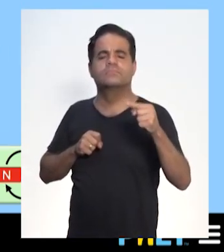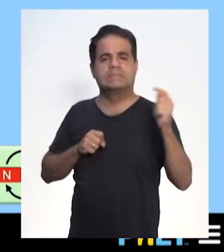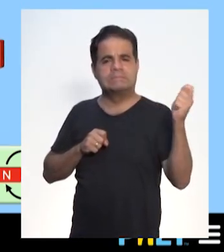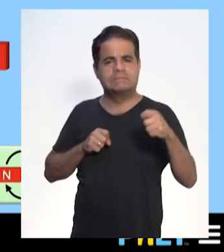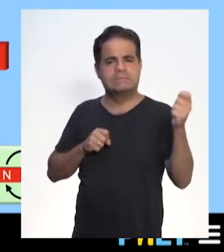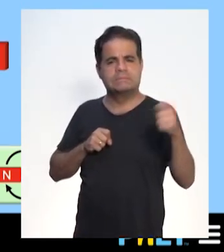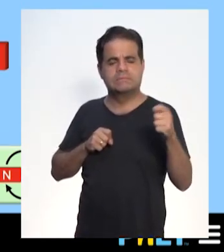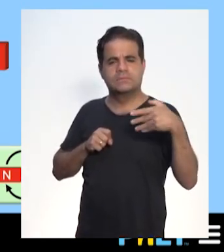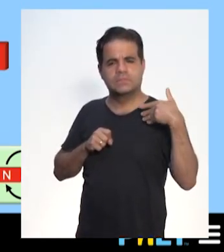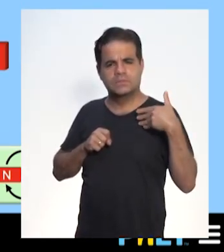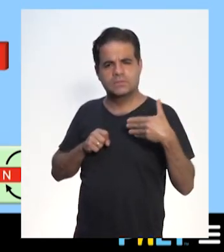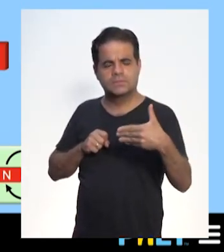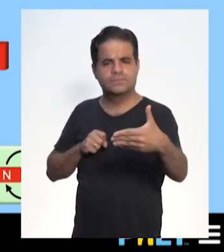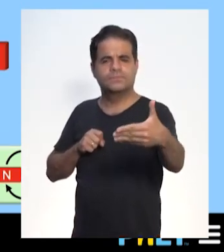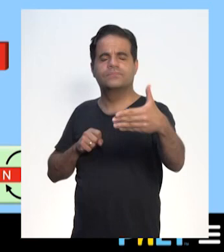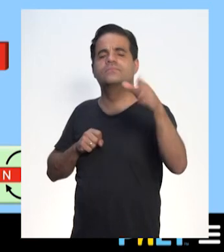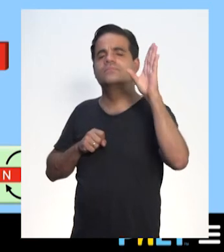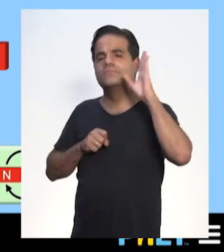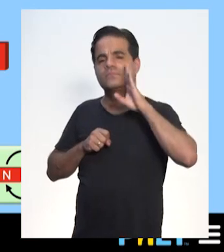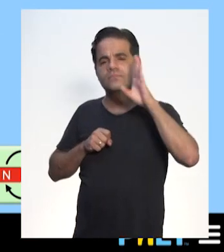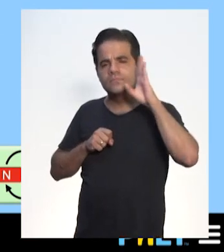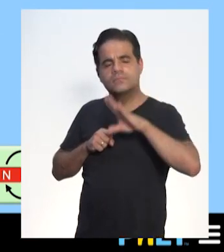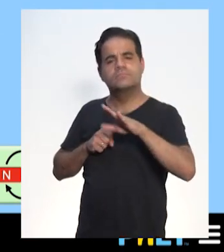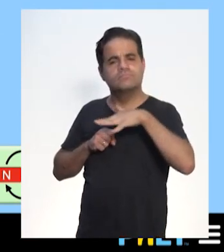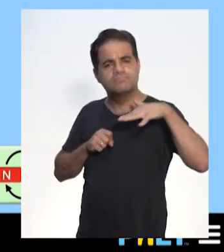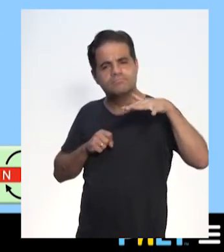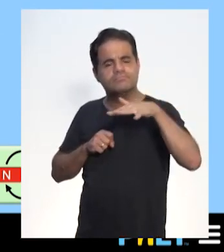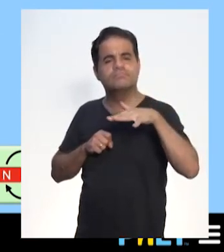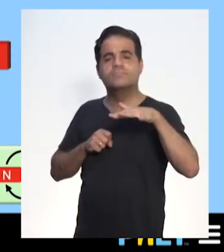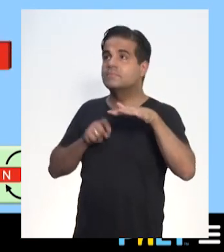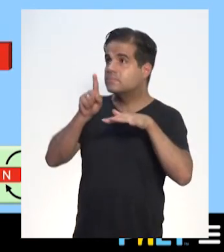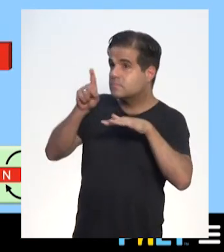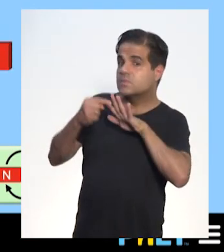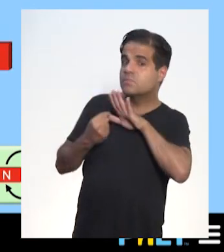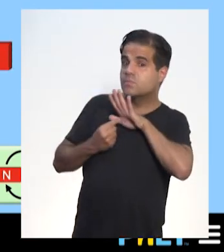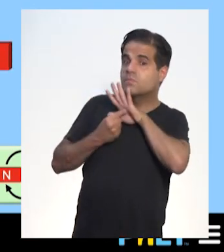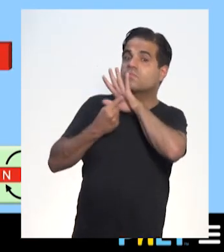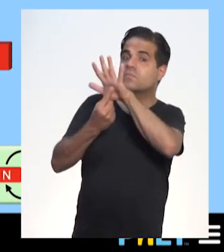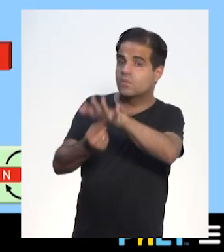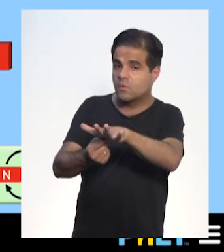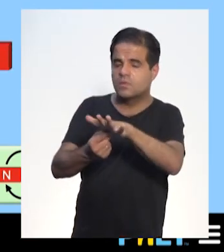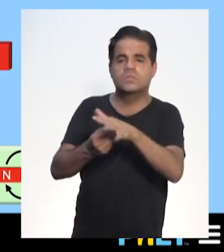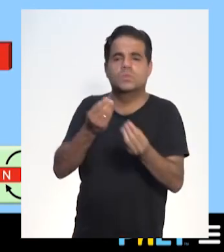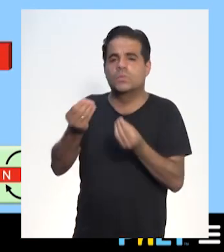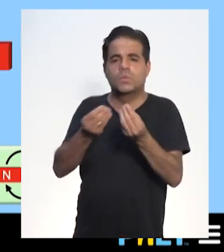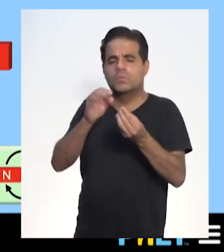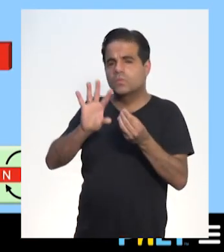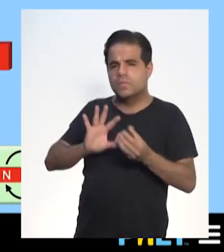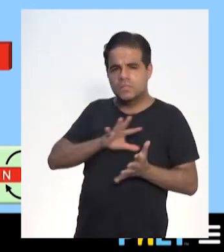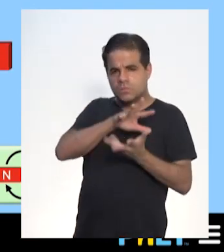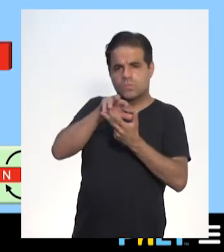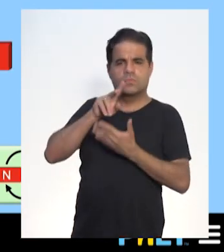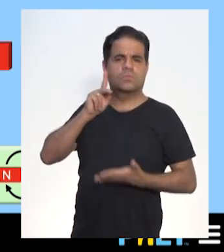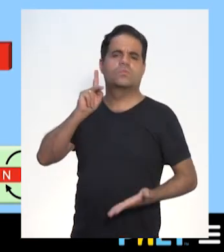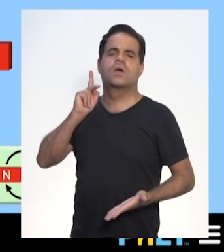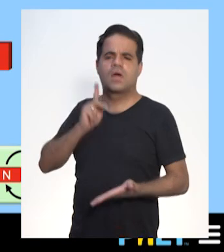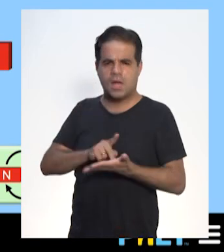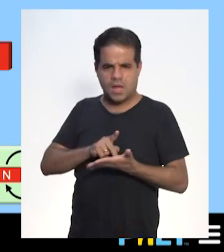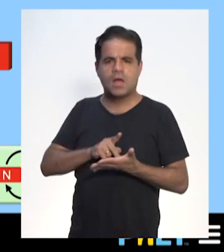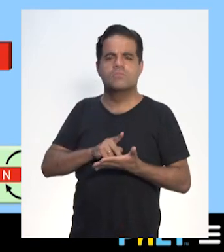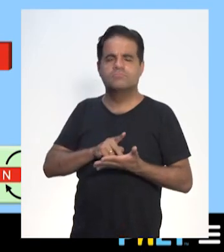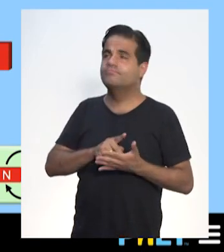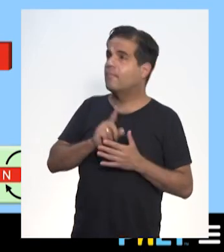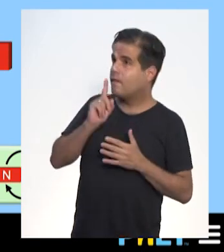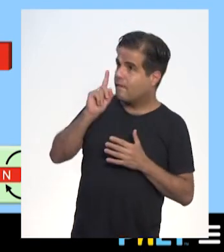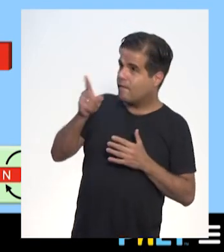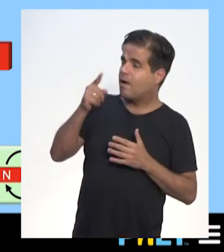É isso que acontece, né? Muito legal aí que o simulador mostra bem como que acontece aí no mundo real, né? Que é legal essa parte. E